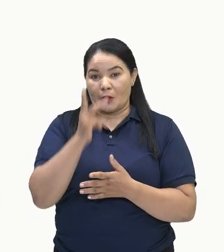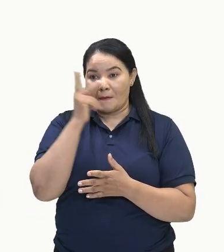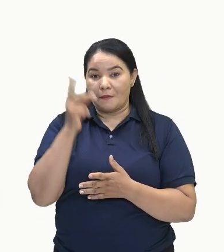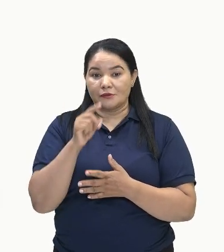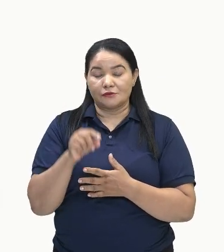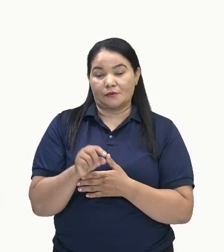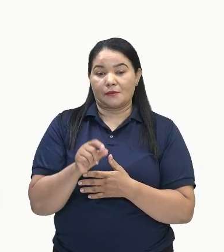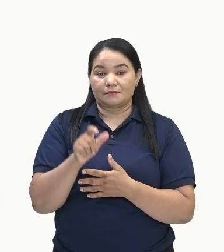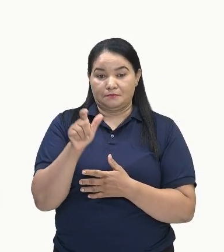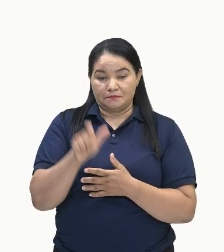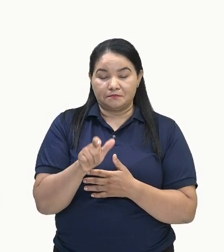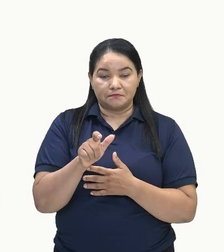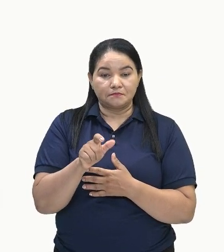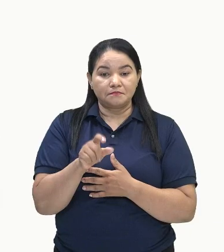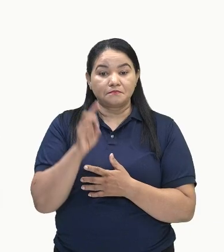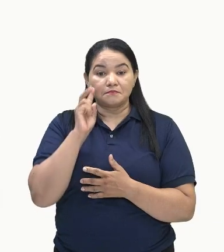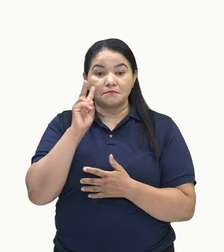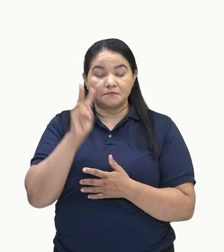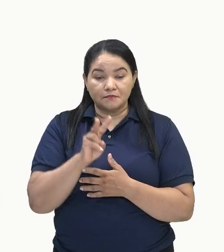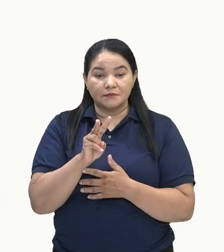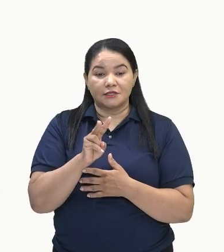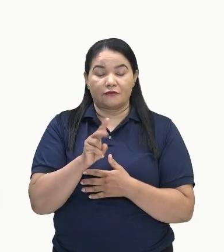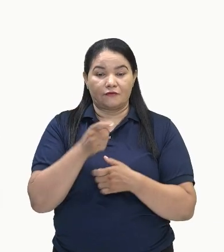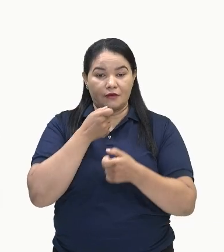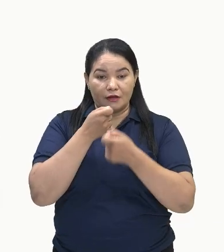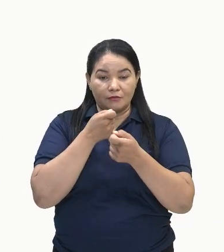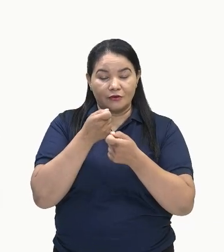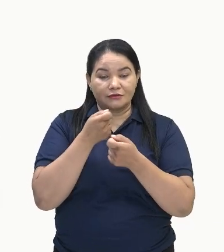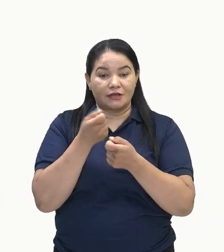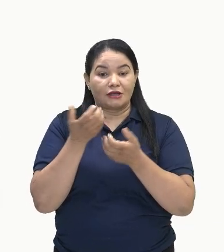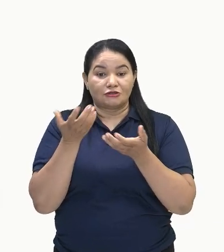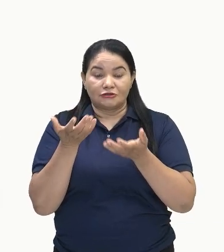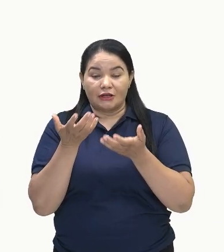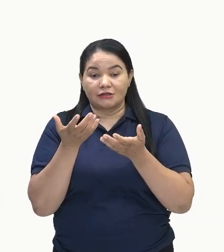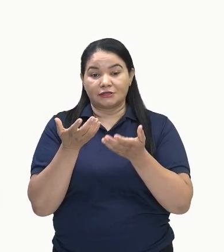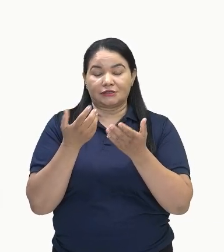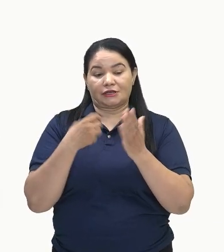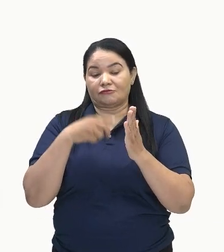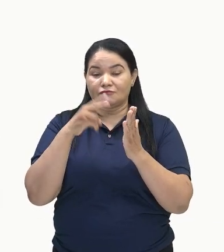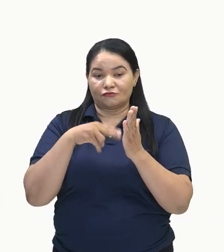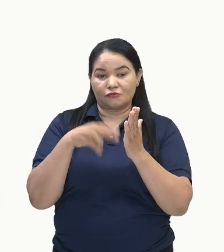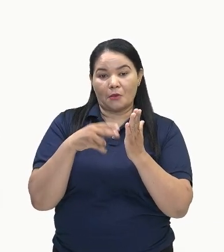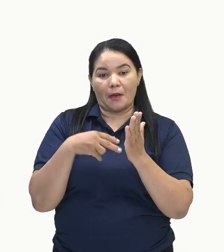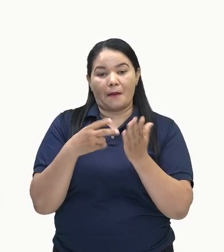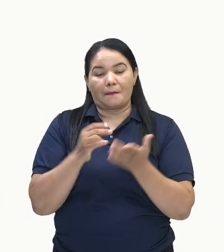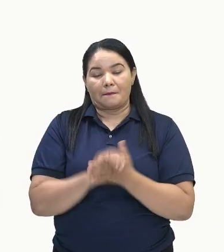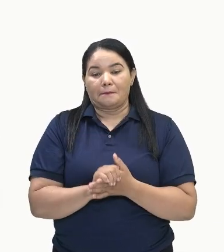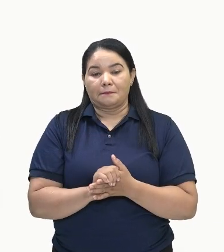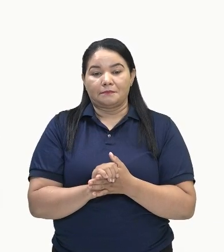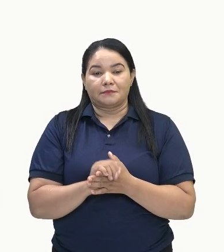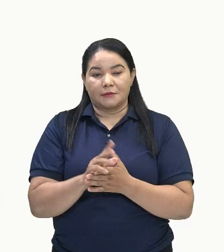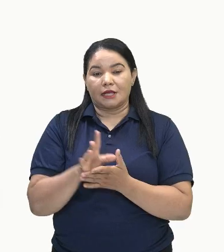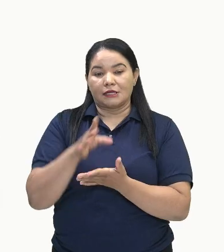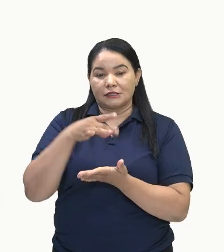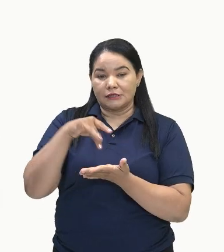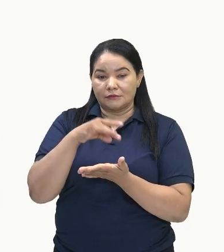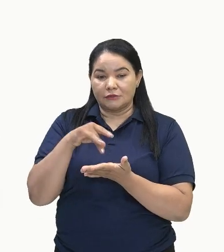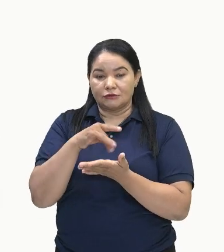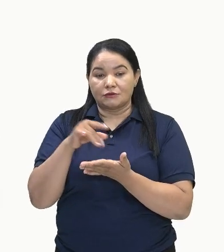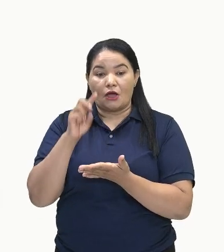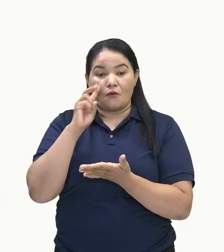público-alvo que pretende, né, conhecer melhor aquele assunto. Então, SEMEA,